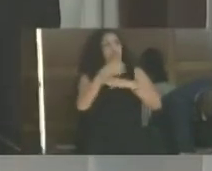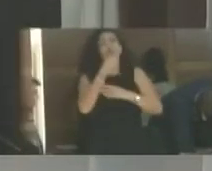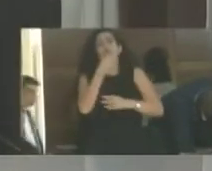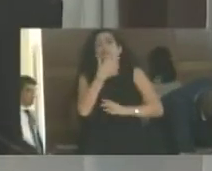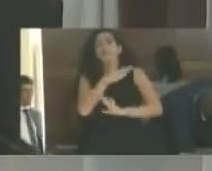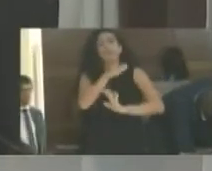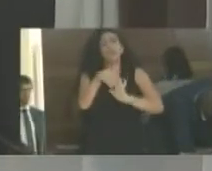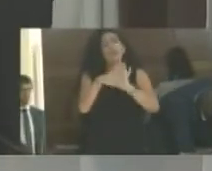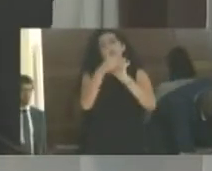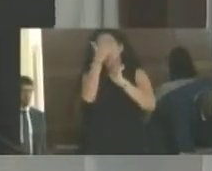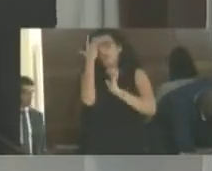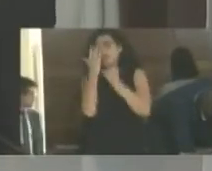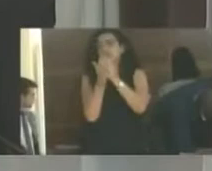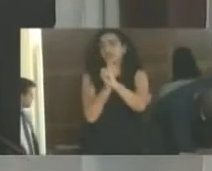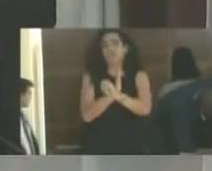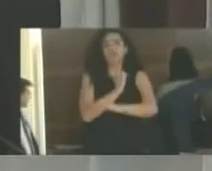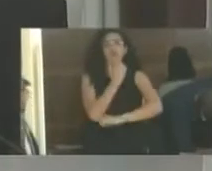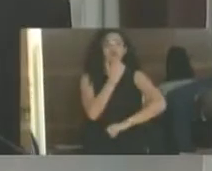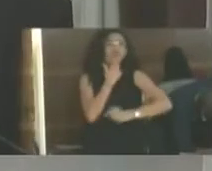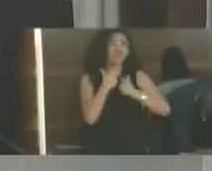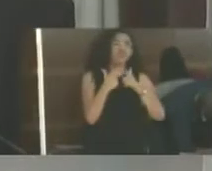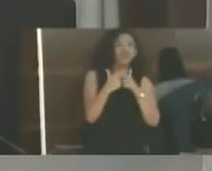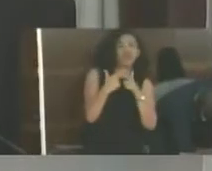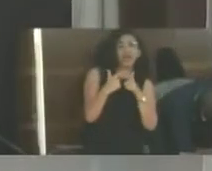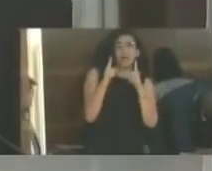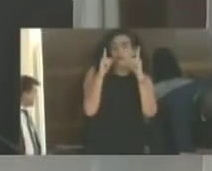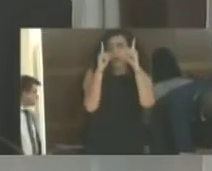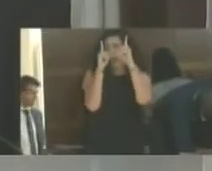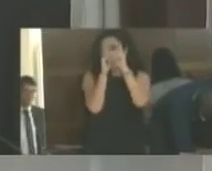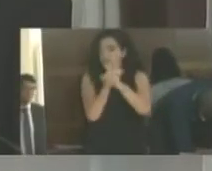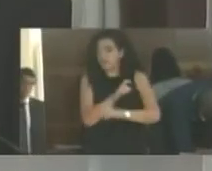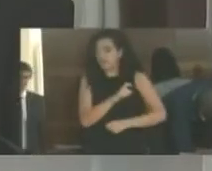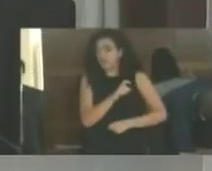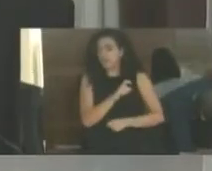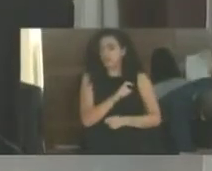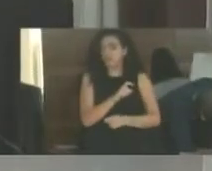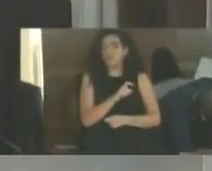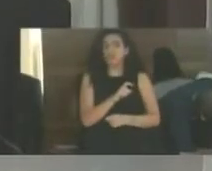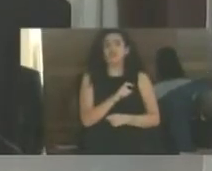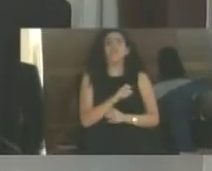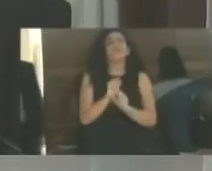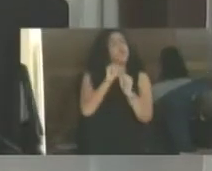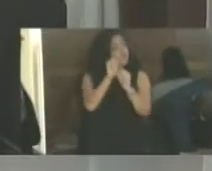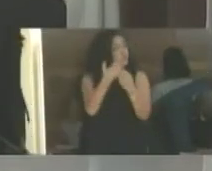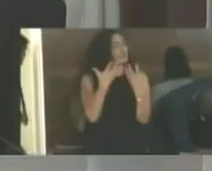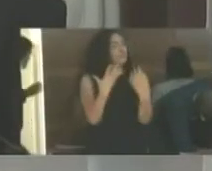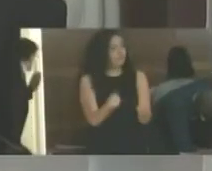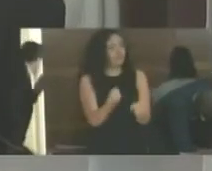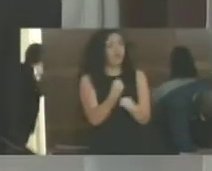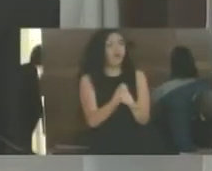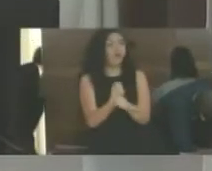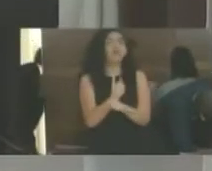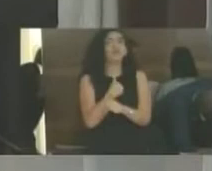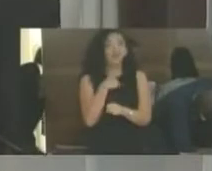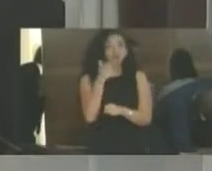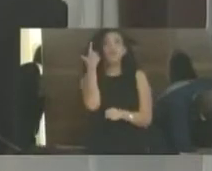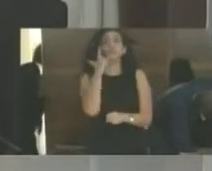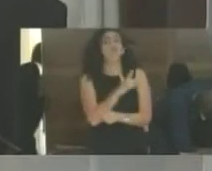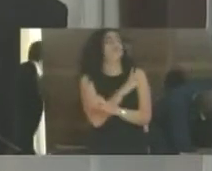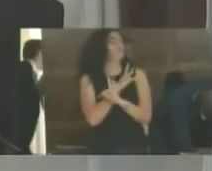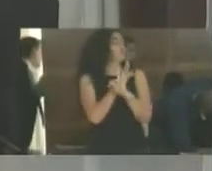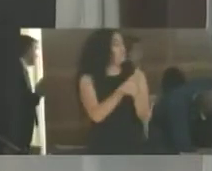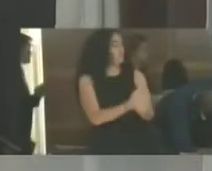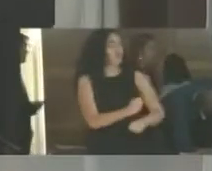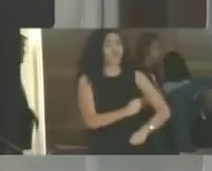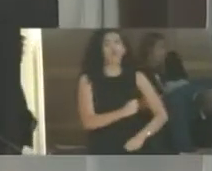mundo. Então, se tiver alguma dificuldade com o cimento aí, o poder público, pode liberar a obra. Eu só preciso disso. Já pedi ao prefeito, já